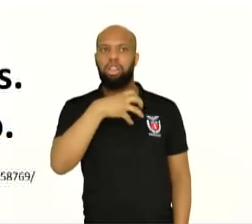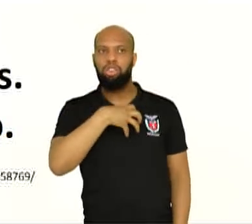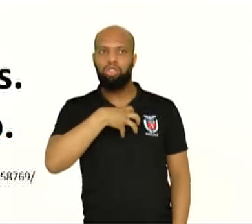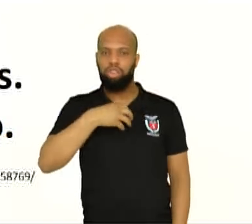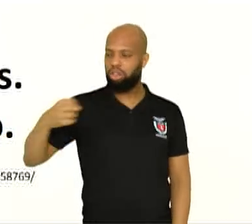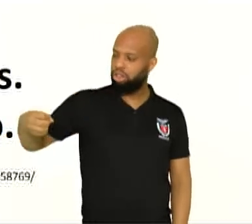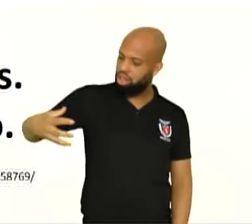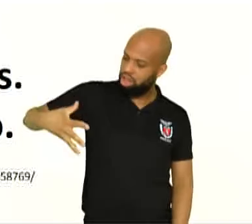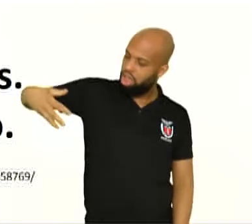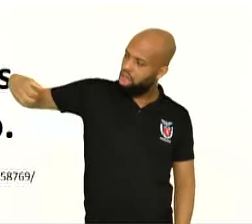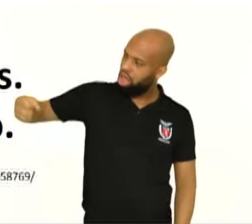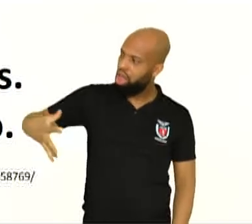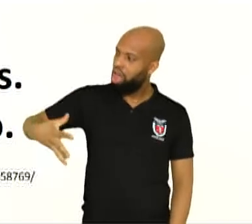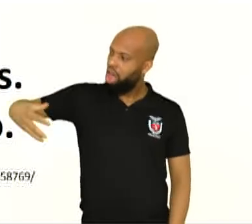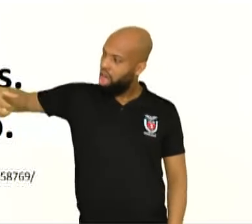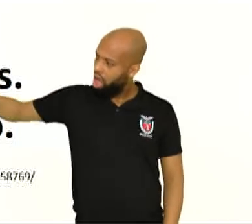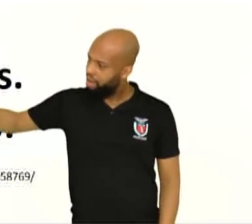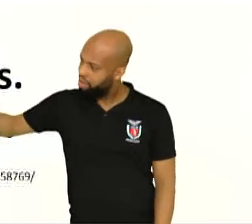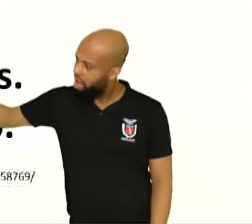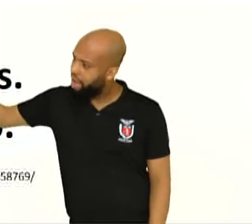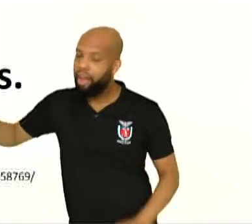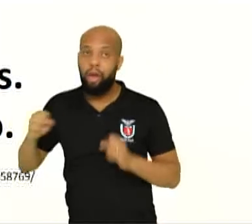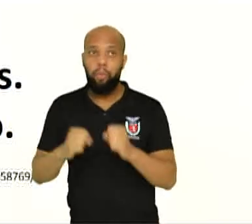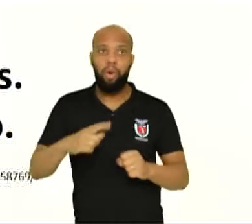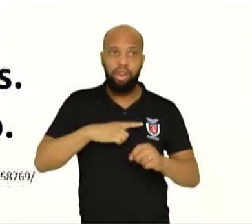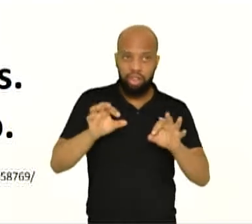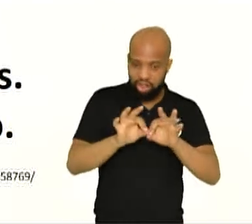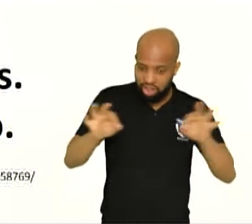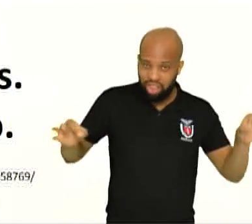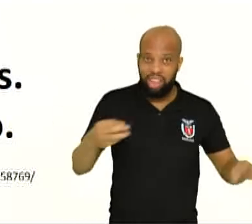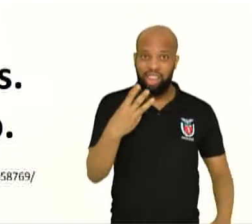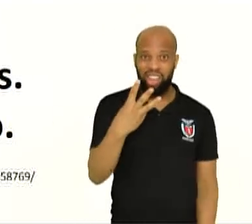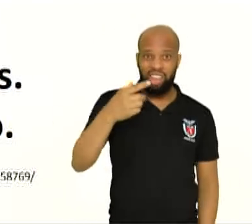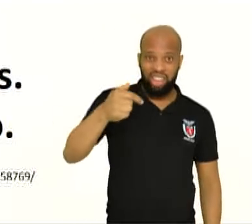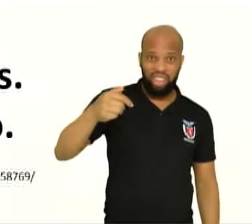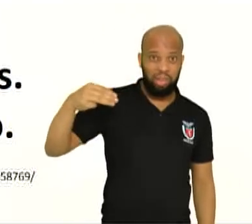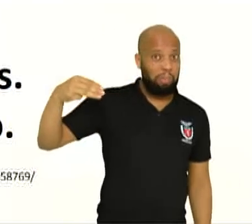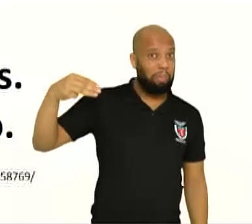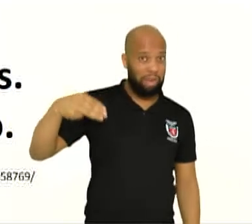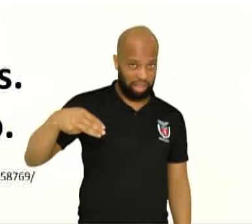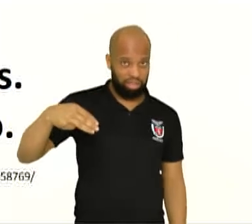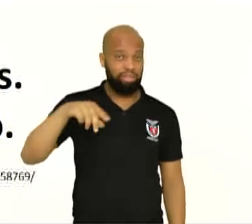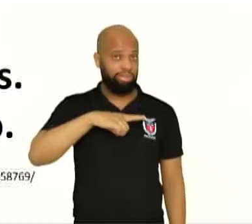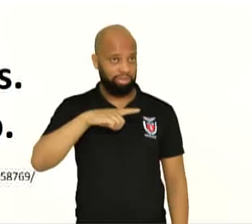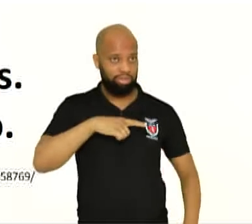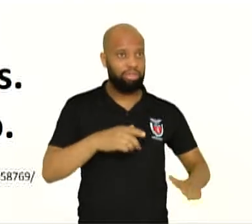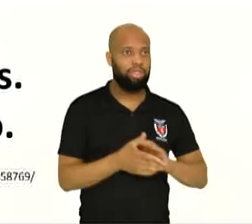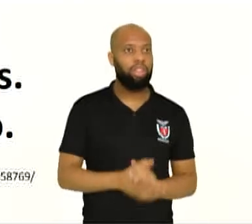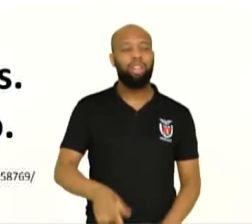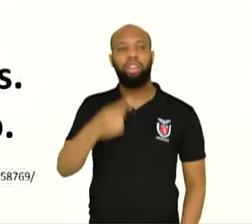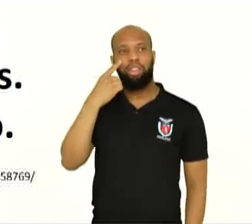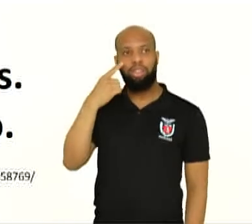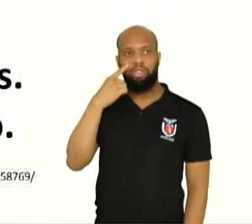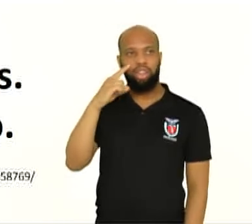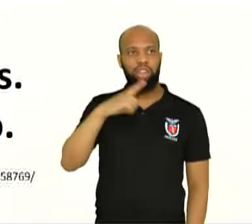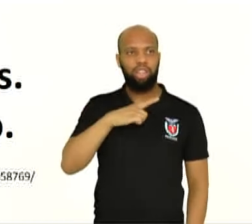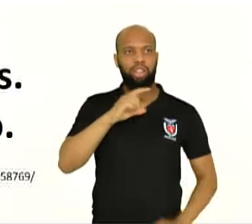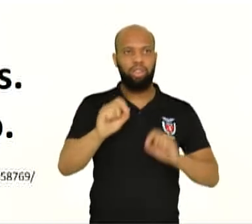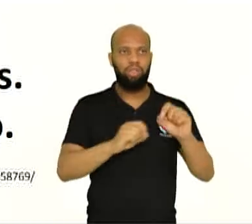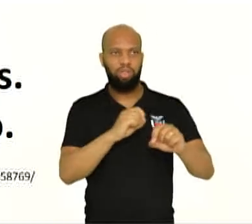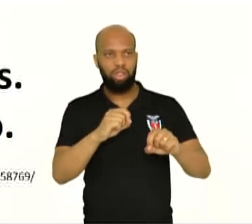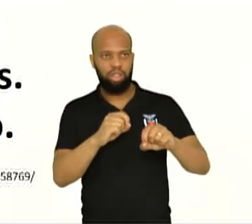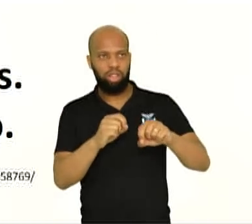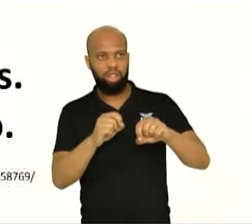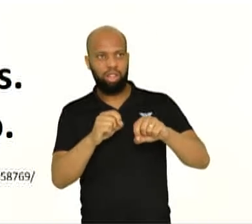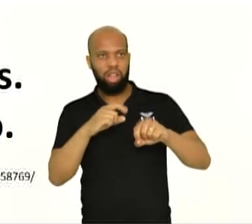delas são enormes, eles podem chegar até 37 metros de comprimento. Essa parte dela, que